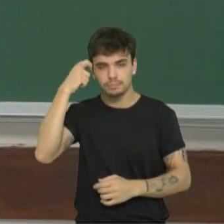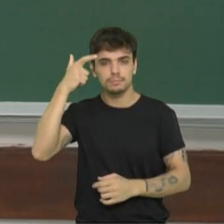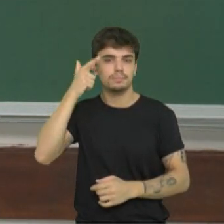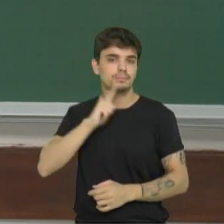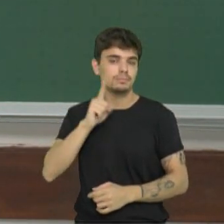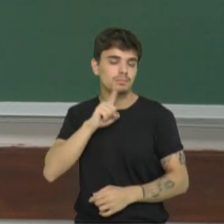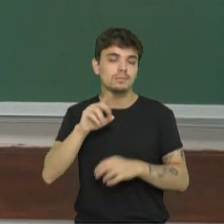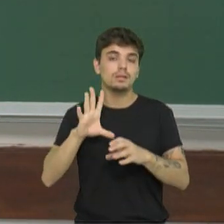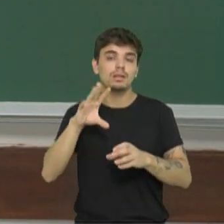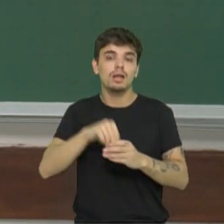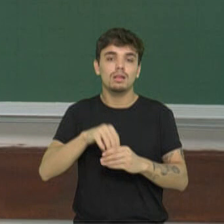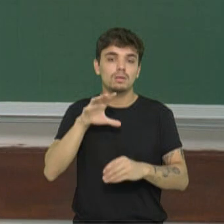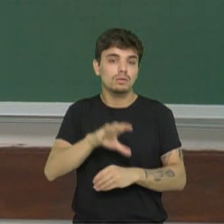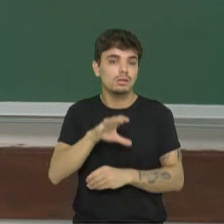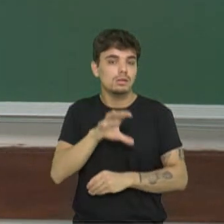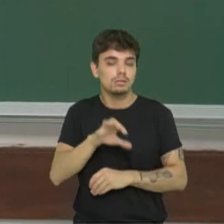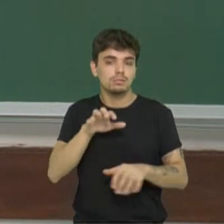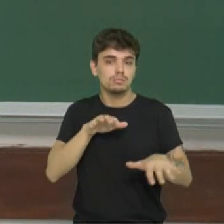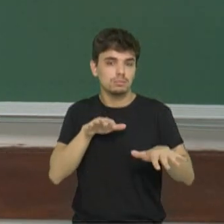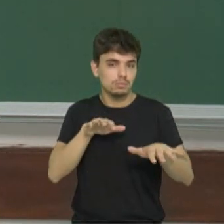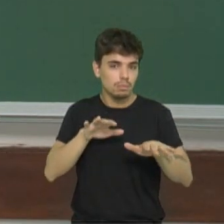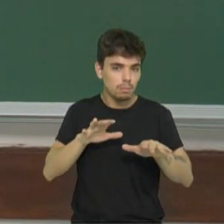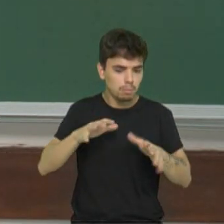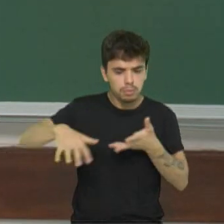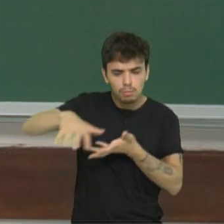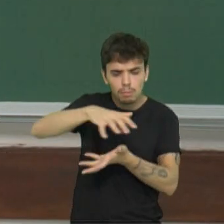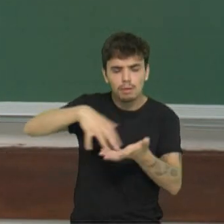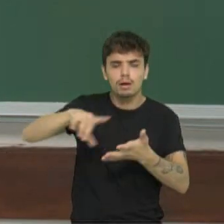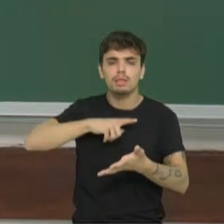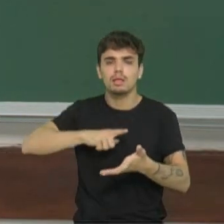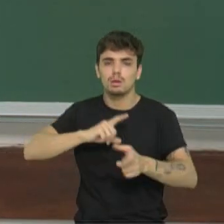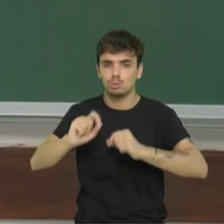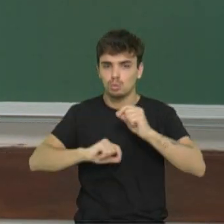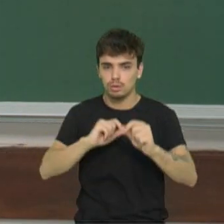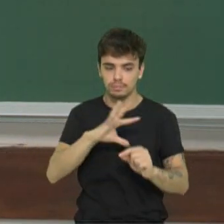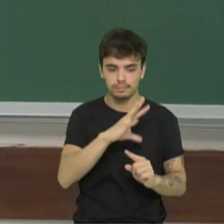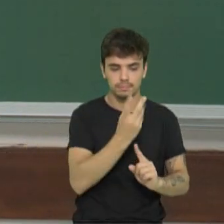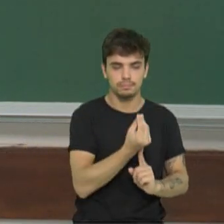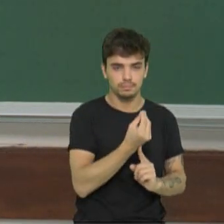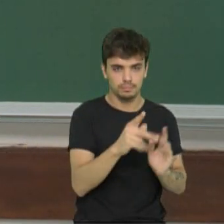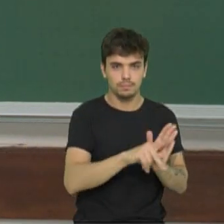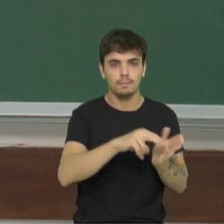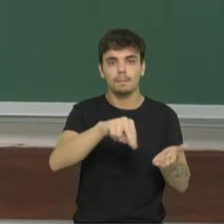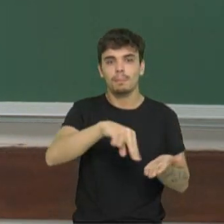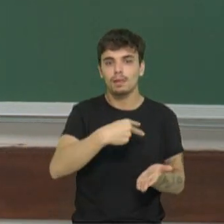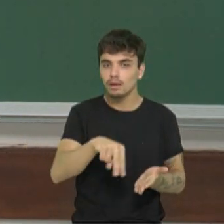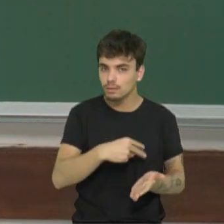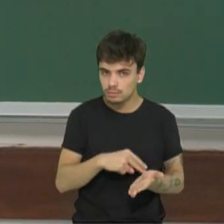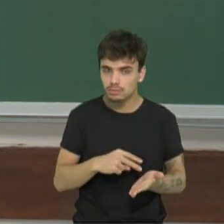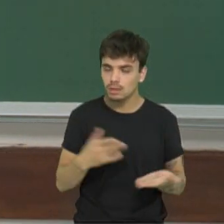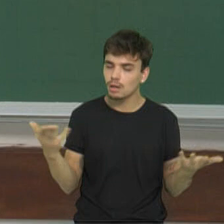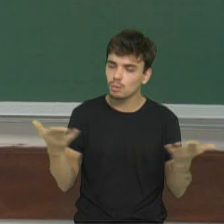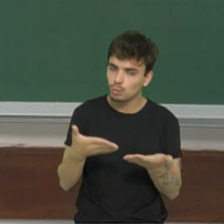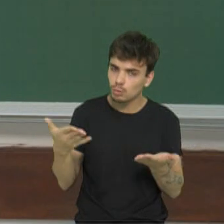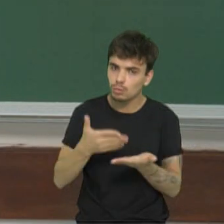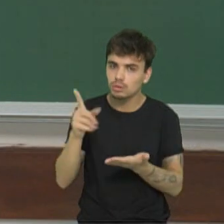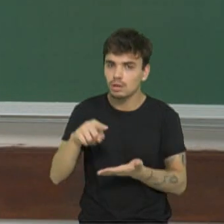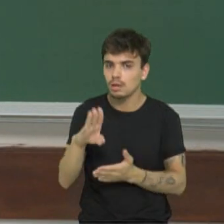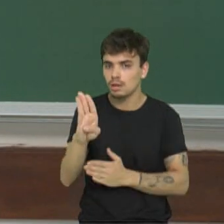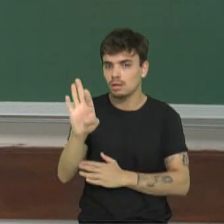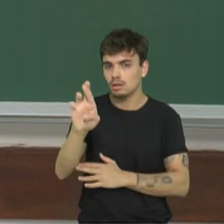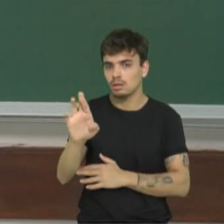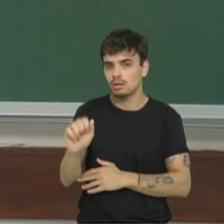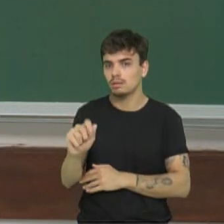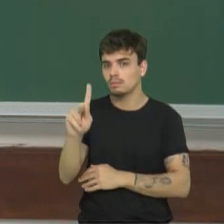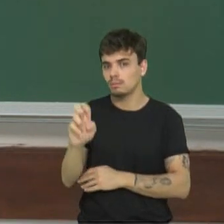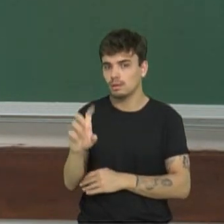dentro desse movimento, nós temos a parte artística da dança, né? Atualmente, o breakdance,